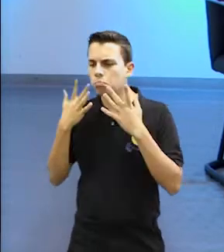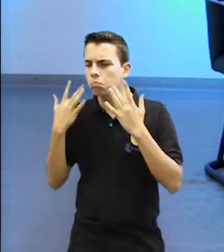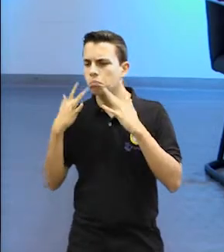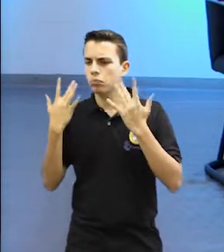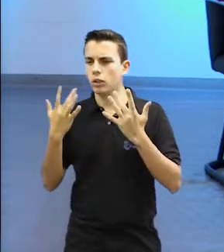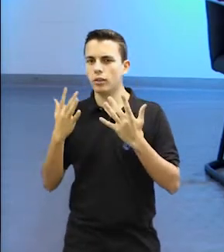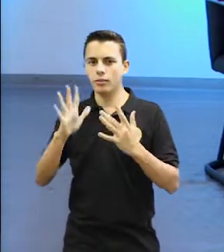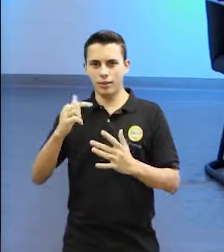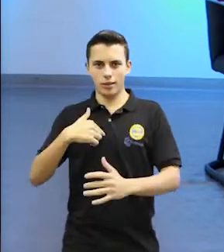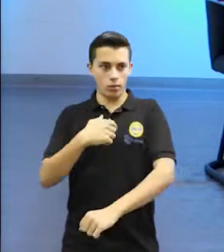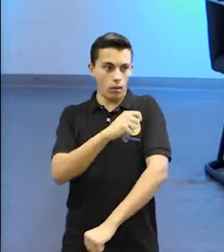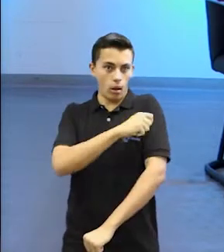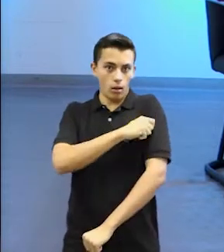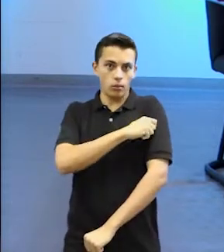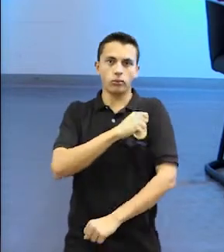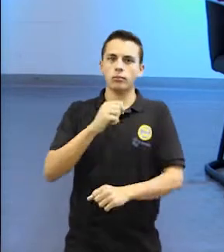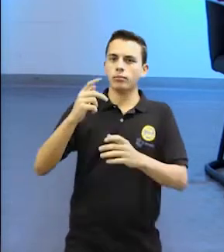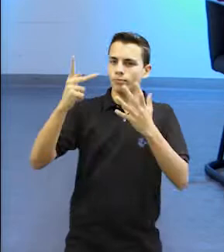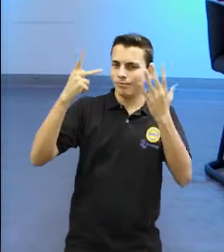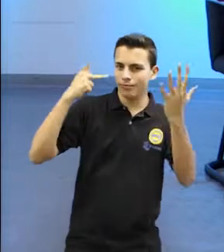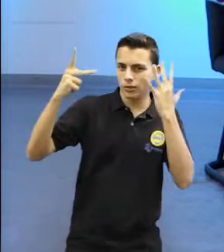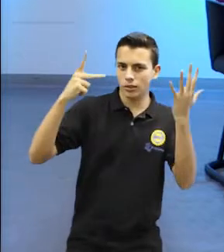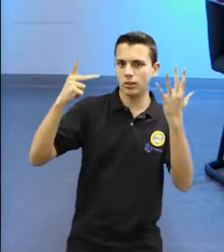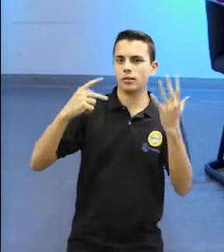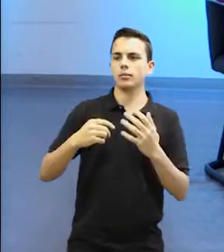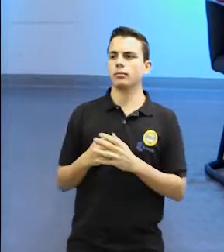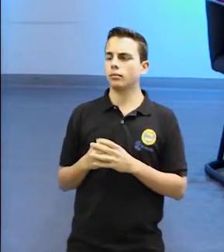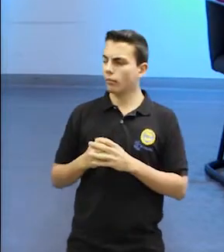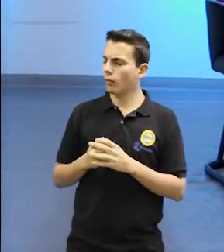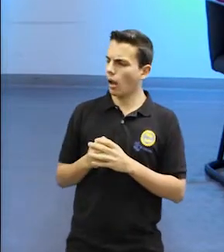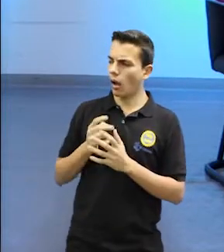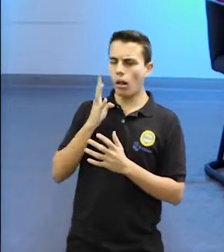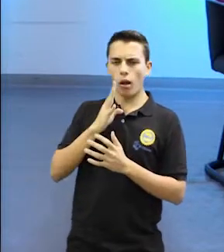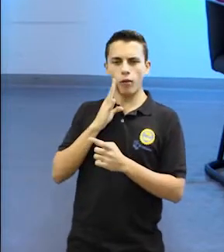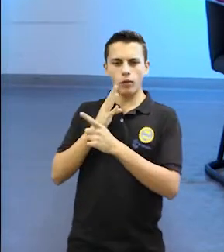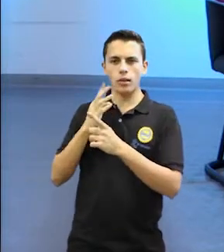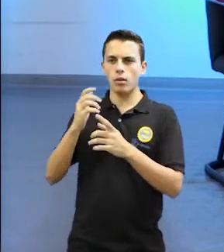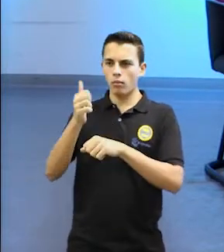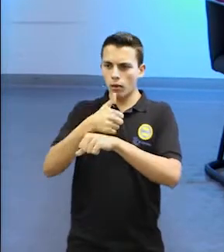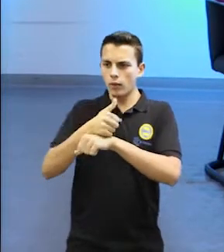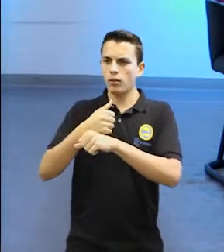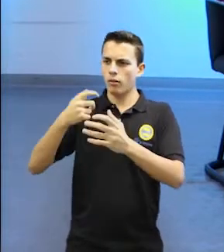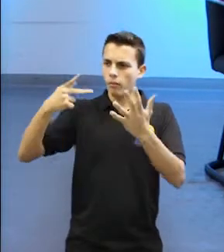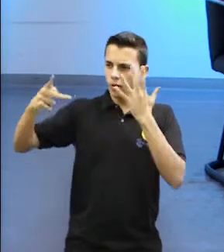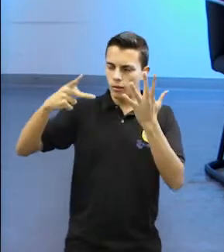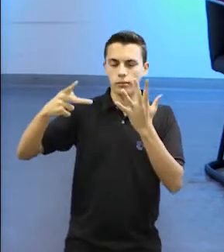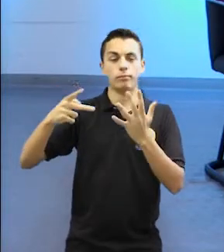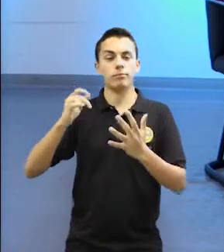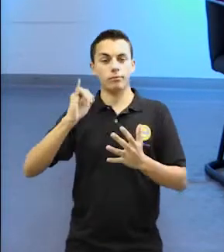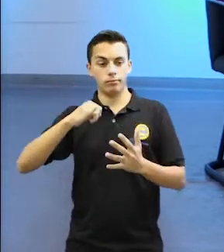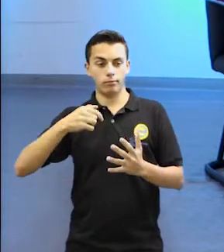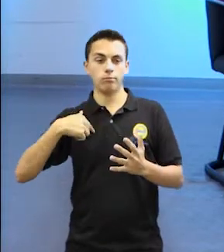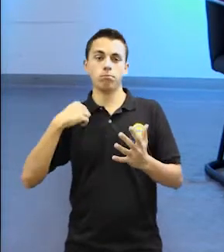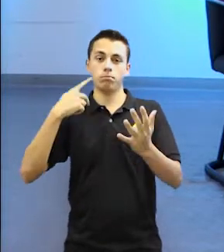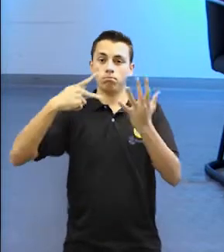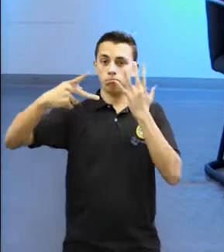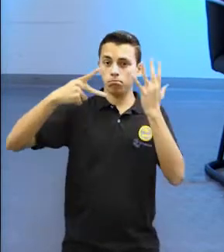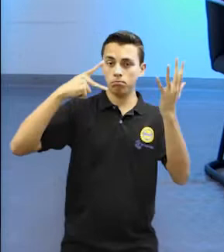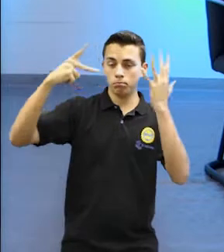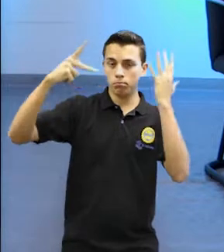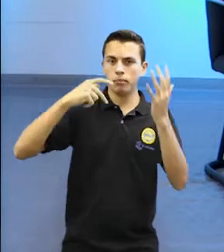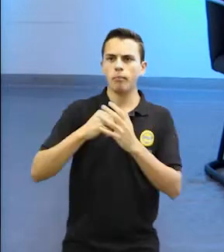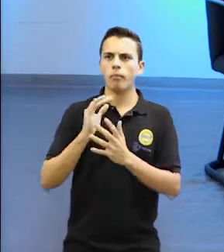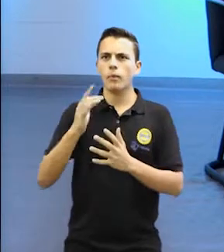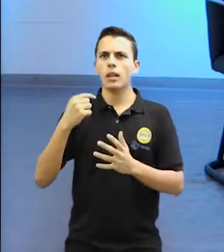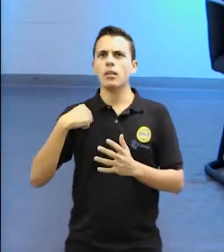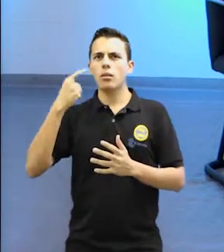de psicologia, que é a minha área, né? Pois é, você é psicólogo, né? É, eu sou psicólogo, mas nunca pensei